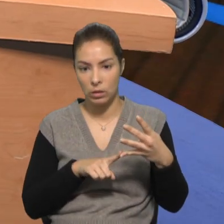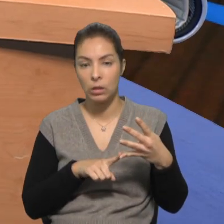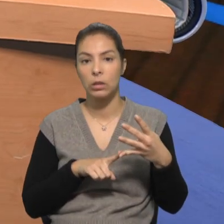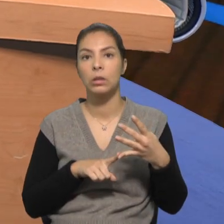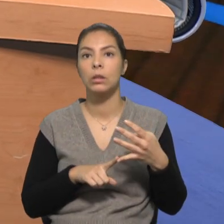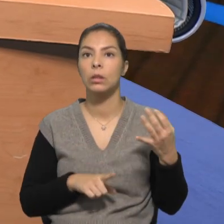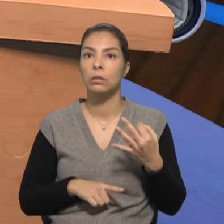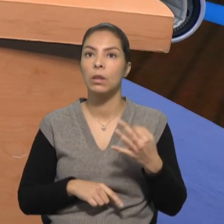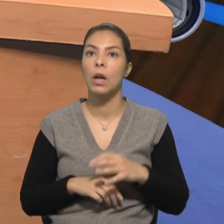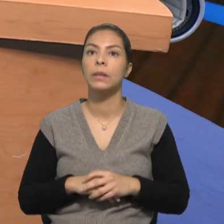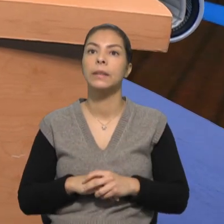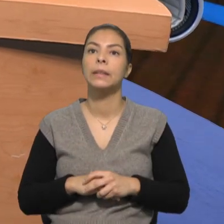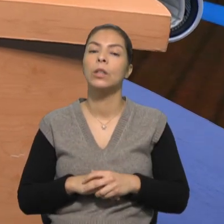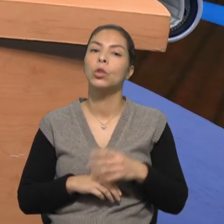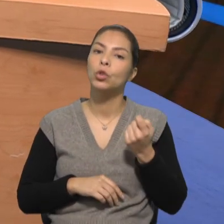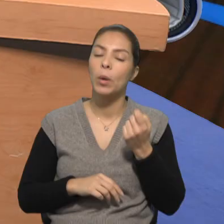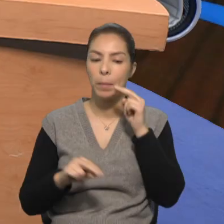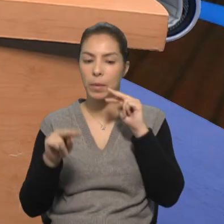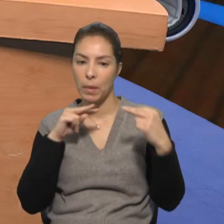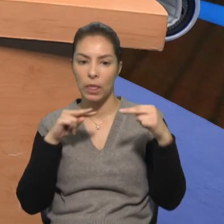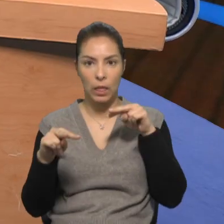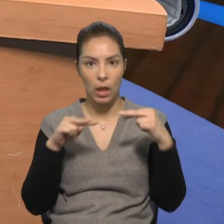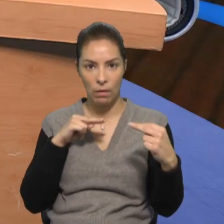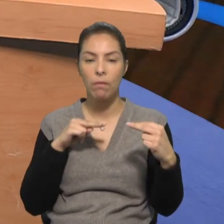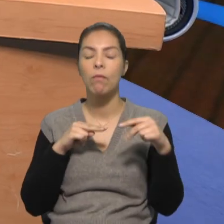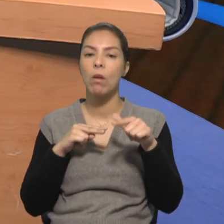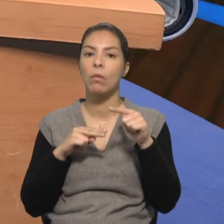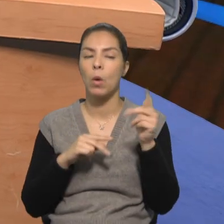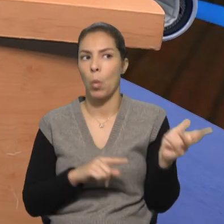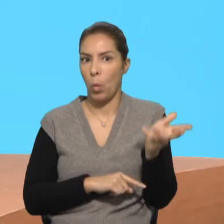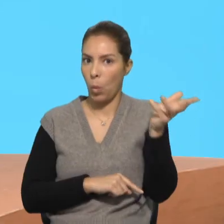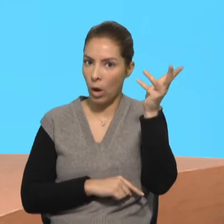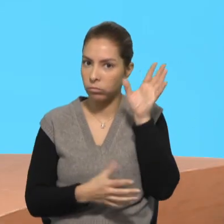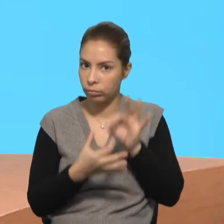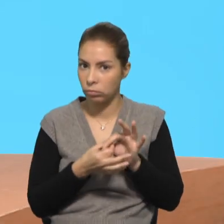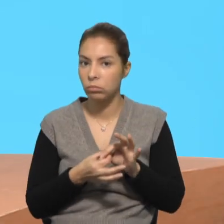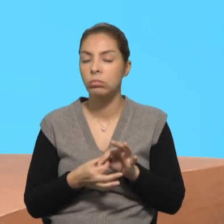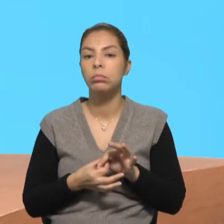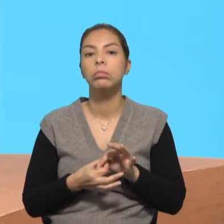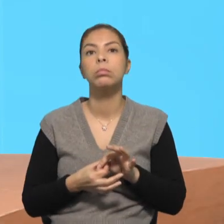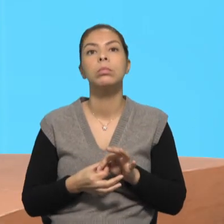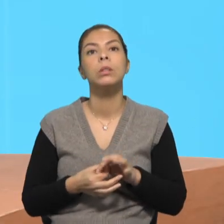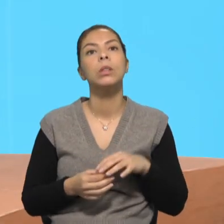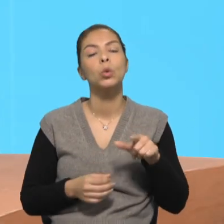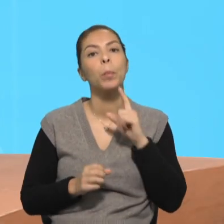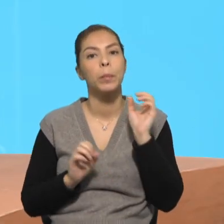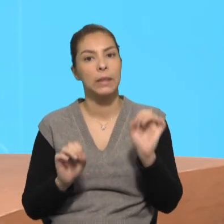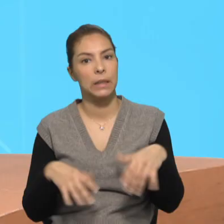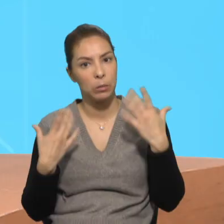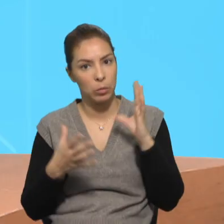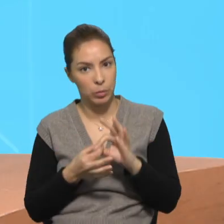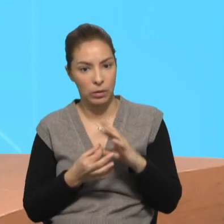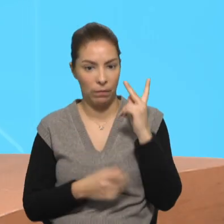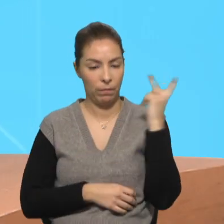em parâmetros, em perspectivas um bocadinho diferentes, mas complementares, recordam este momento do início da vida